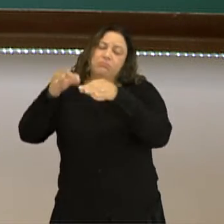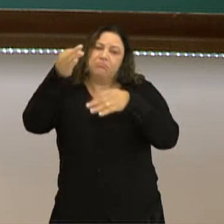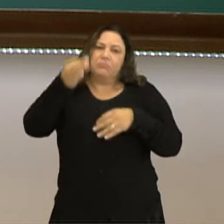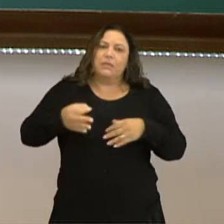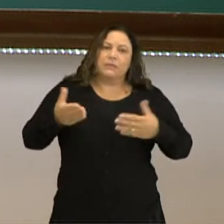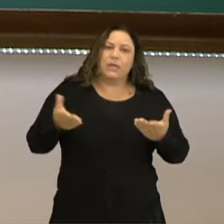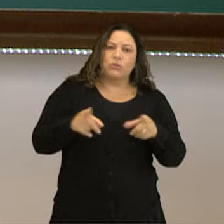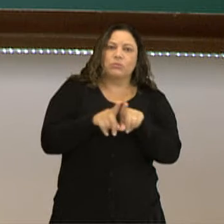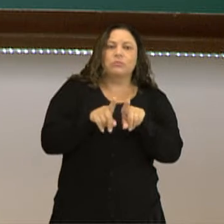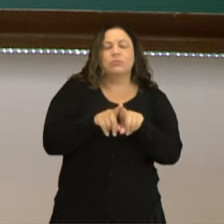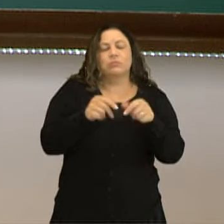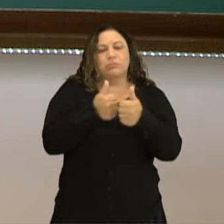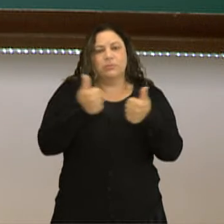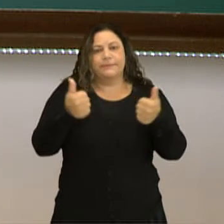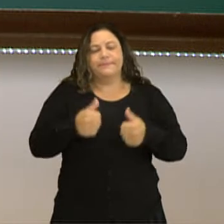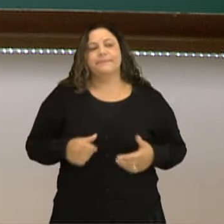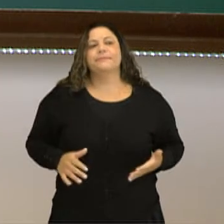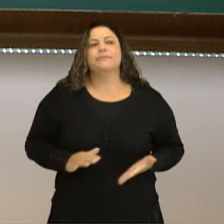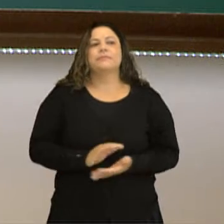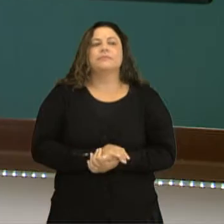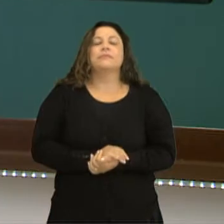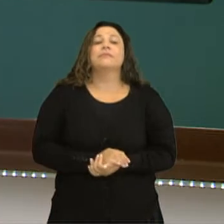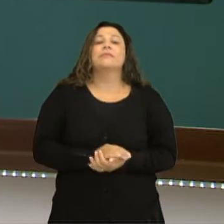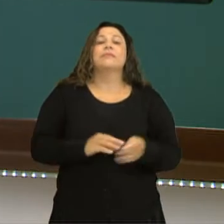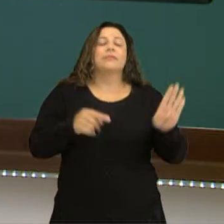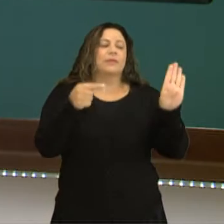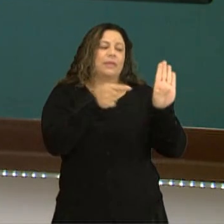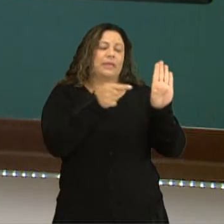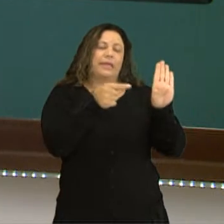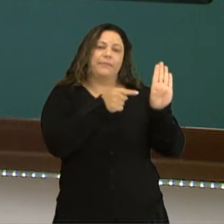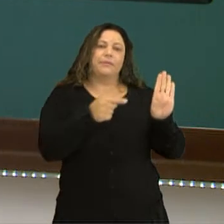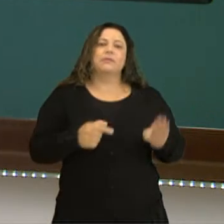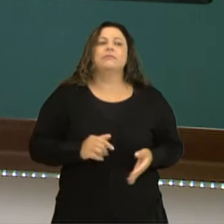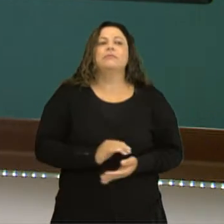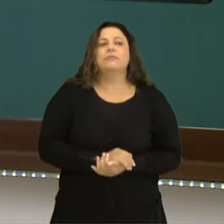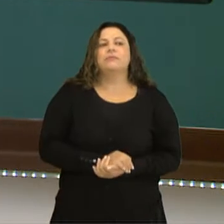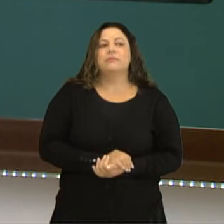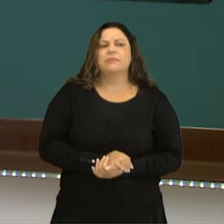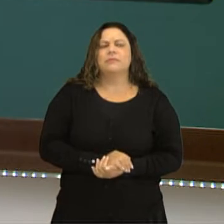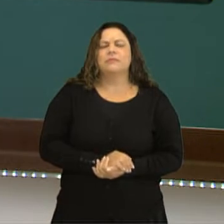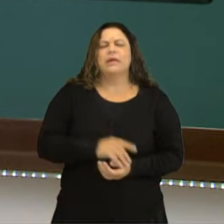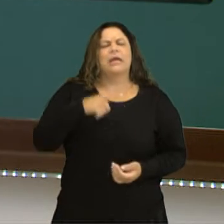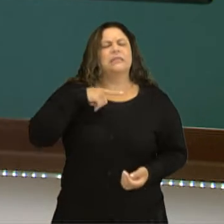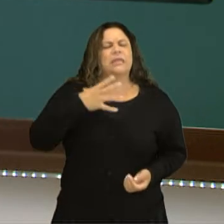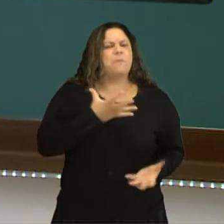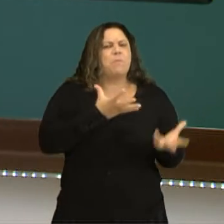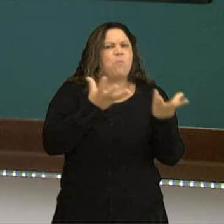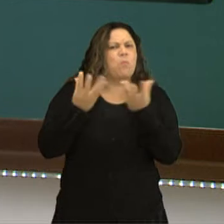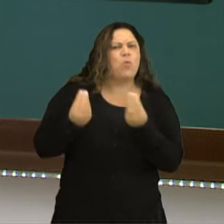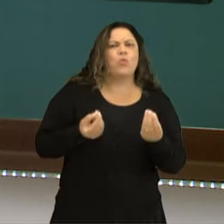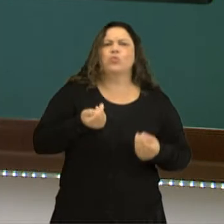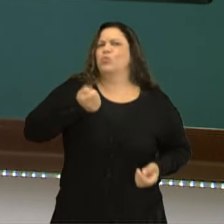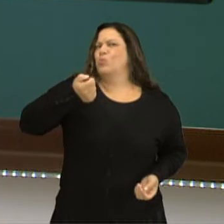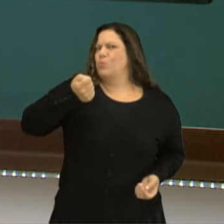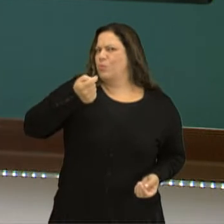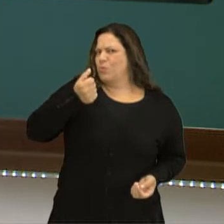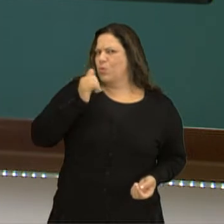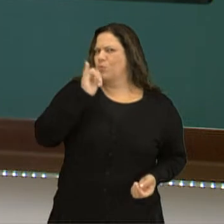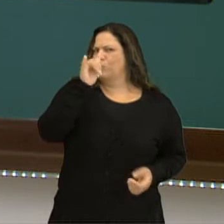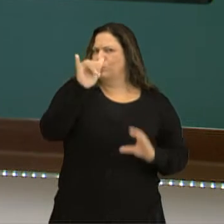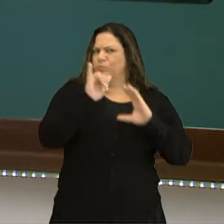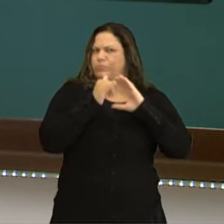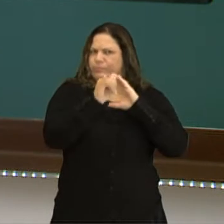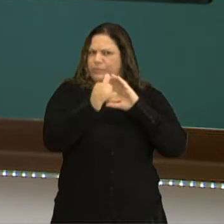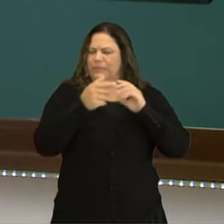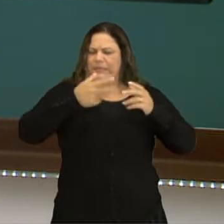correto. Beleza? Olha só agora a letra B, ele fala o seguinte, existe muito pouca energia interna. Justifique. Pessoal, como